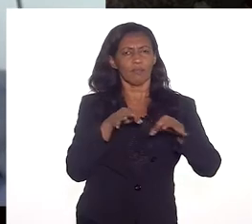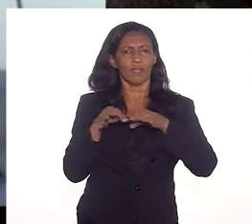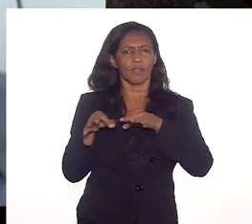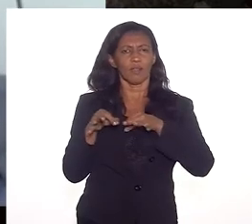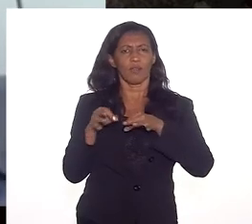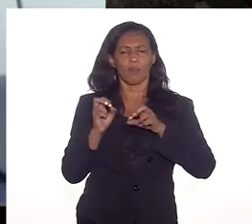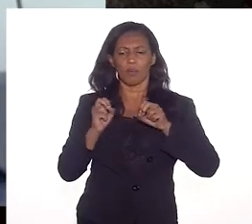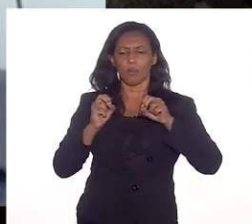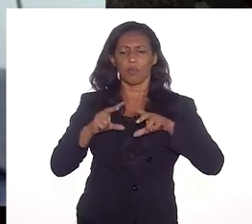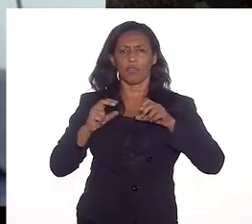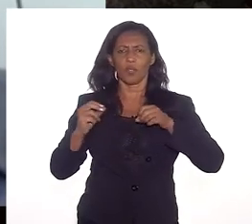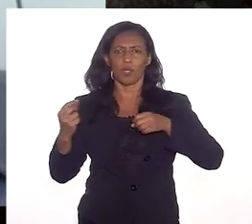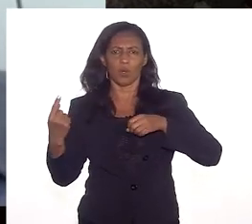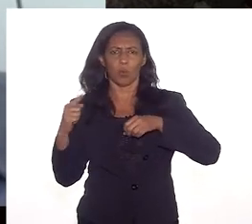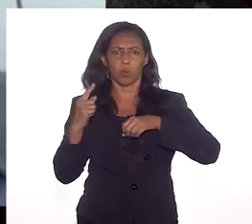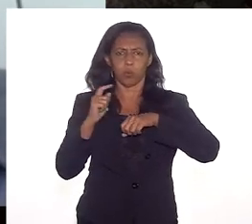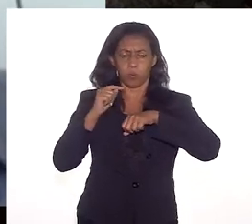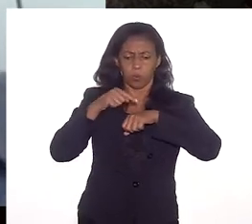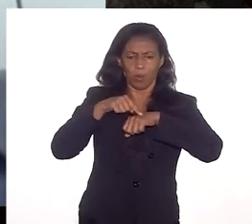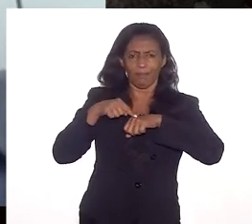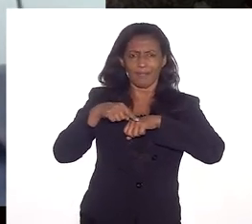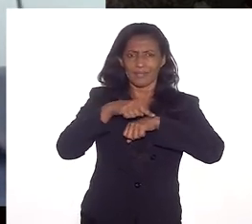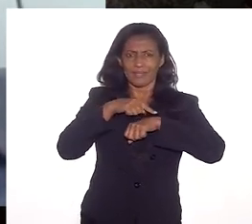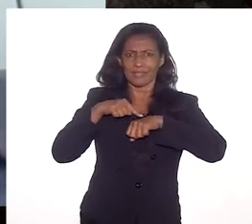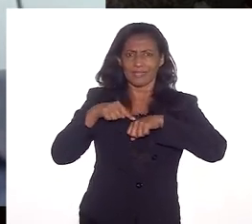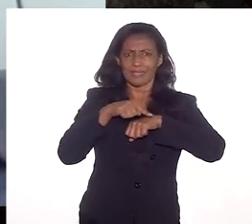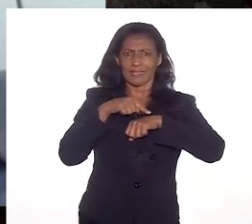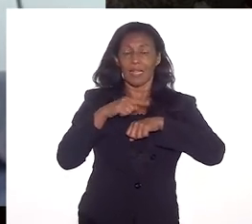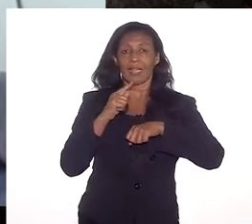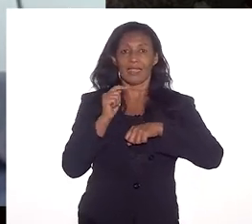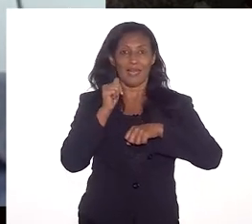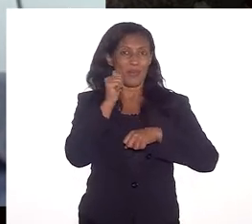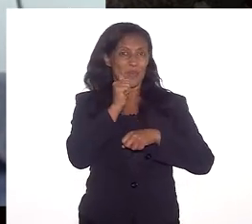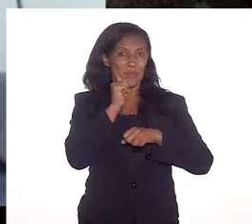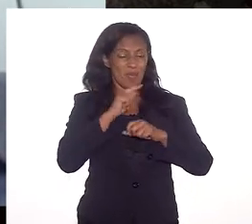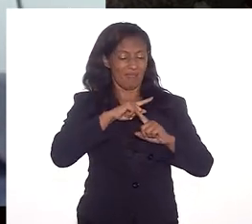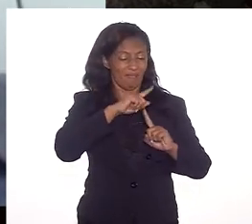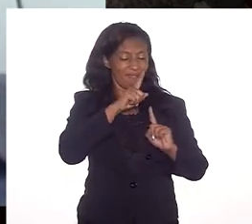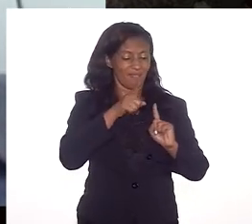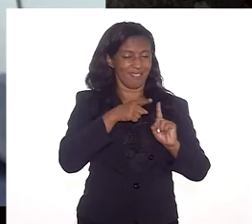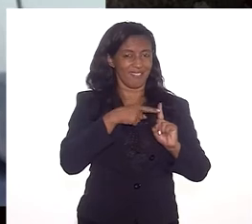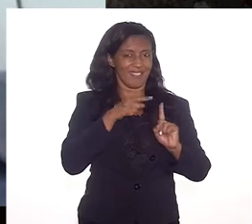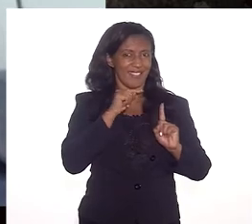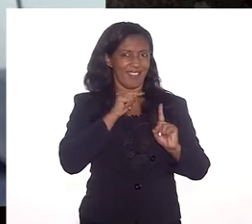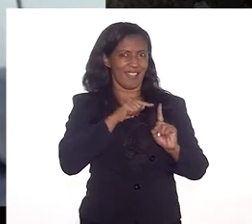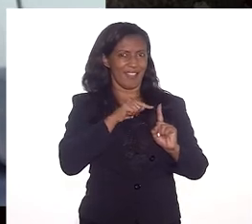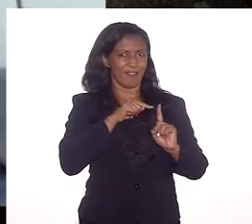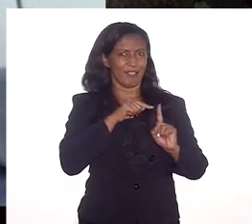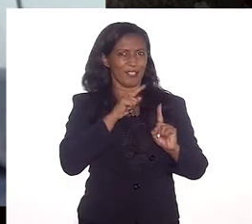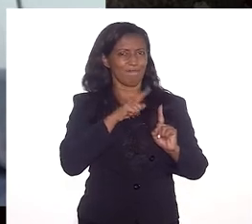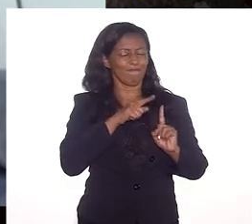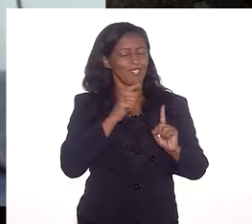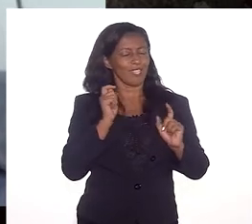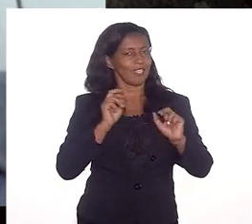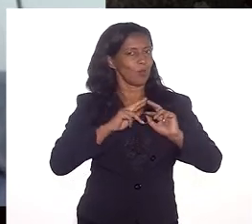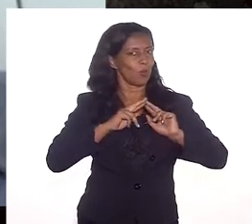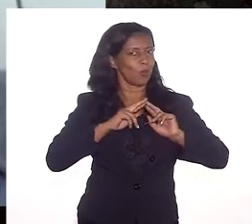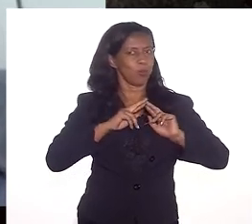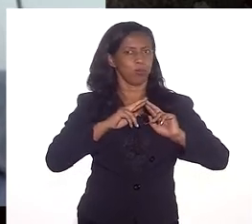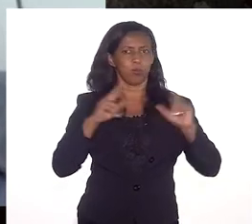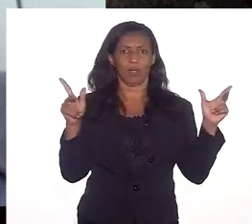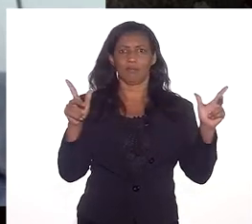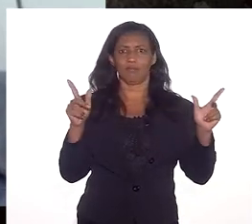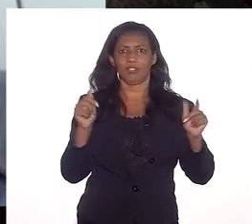que o vírus faz para entrar na célula, eles, nas mulheres grávidas, eles têm um comportamento